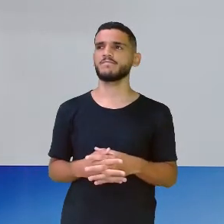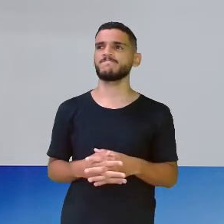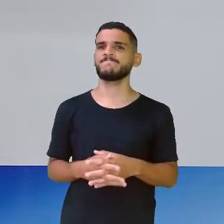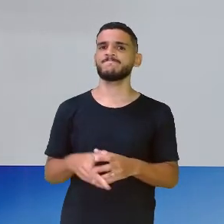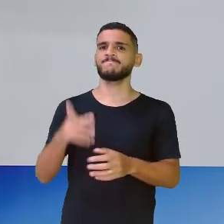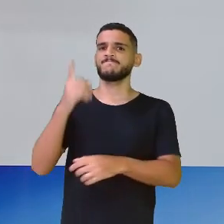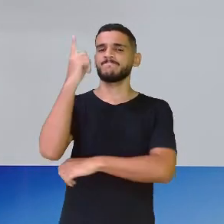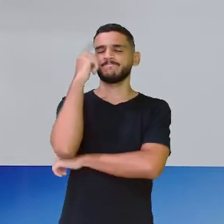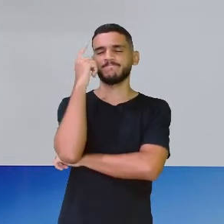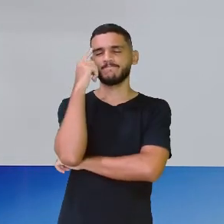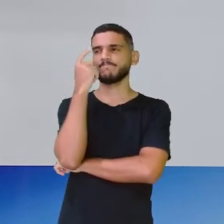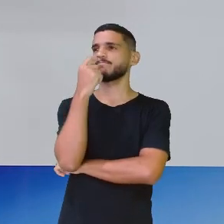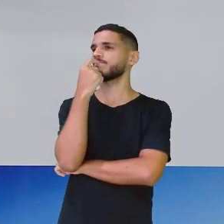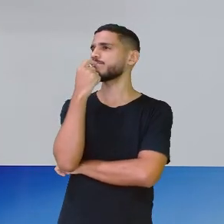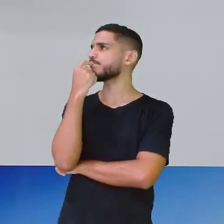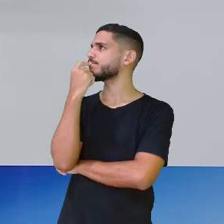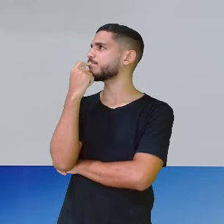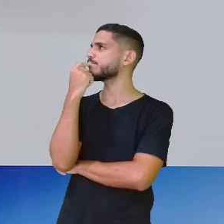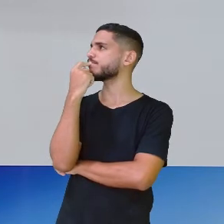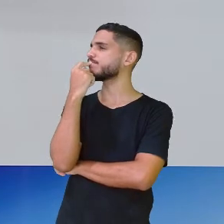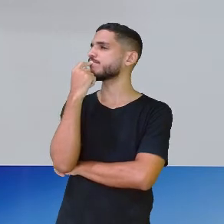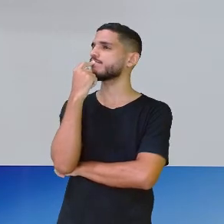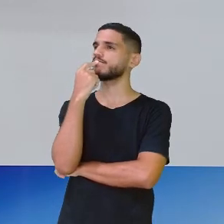é que eu dividiria isso em 5?